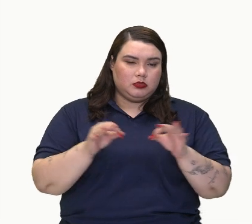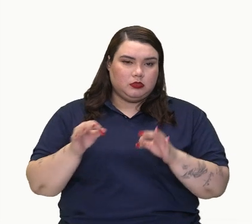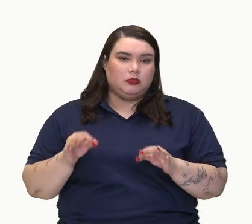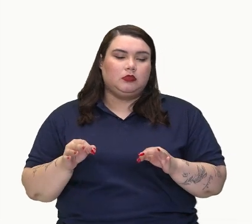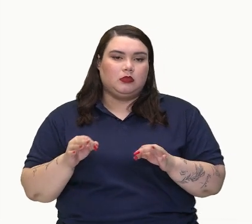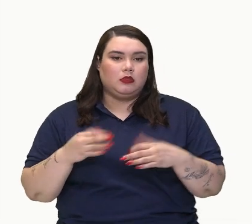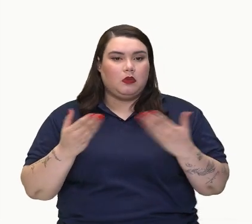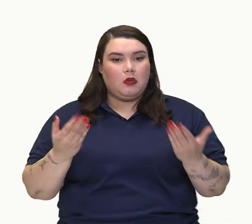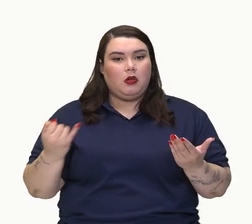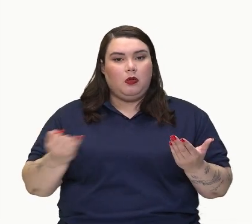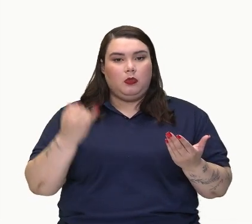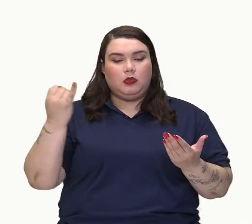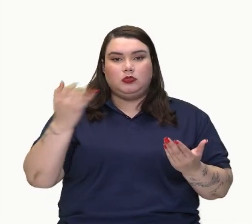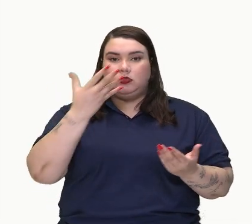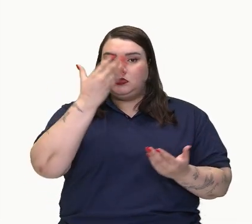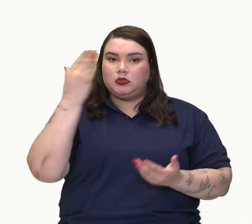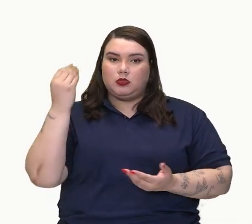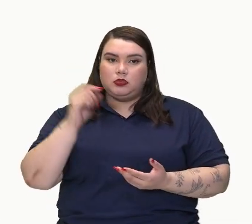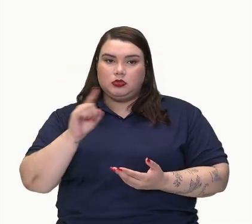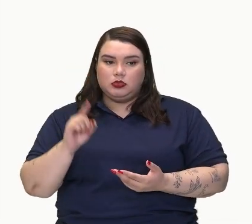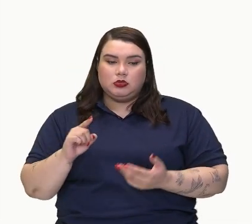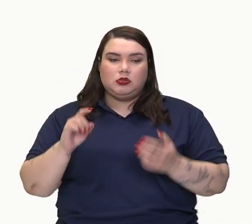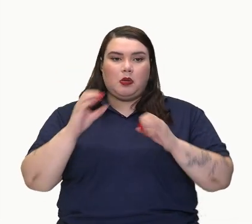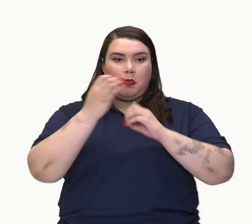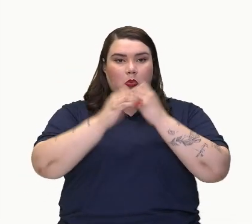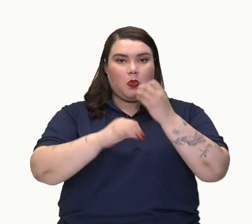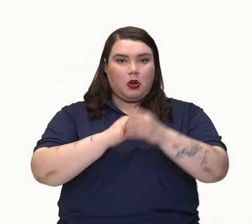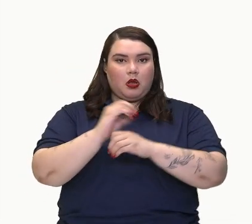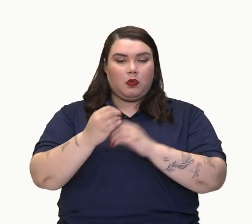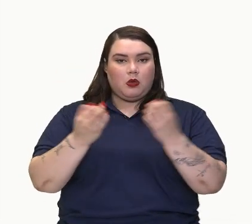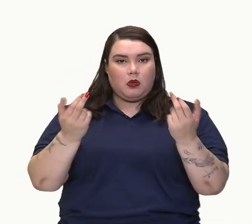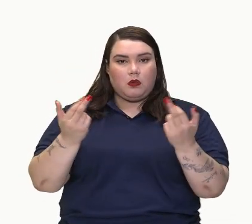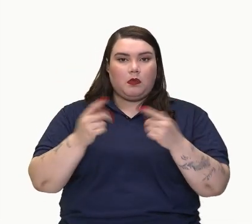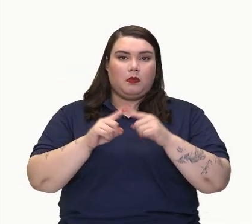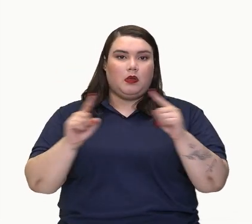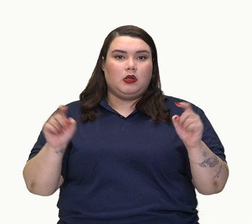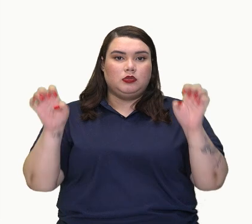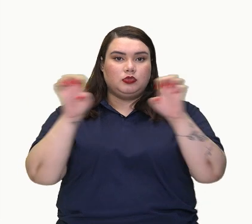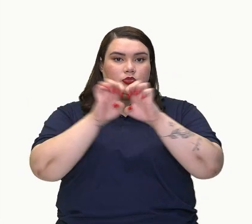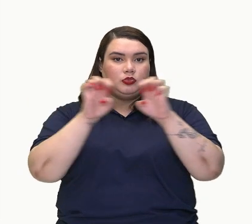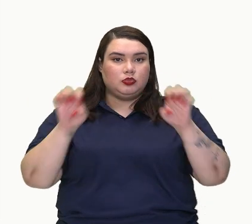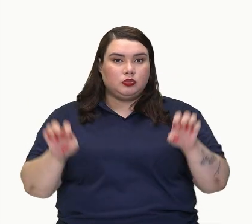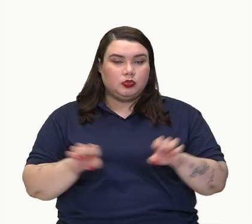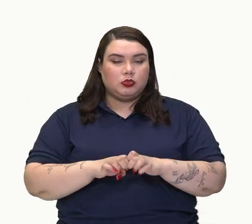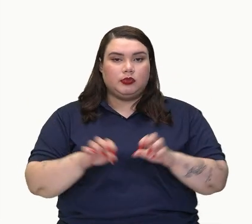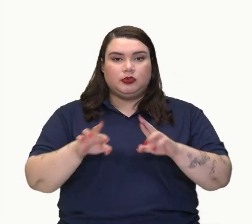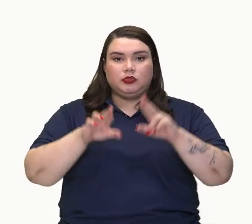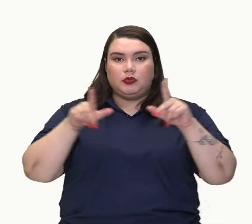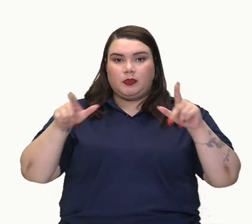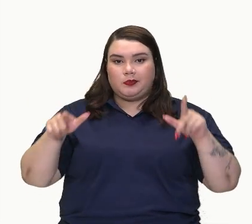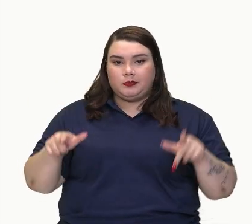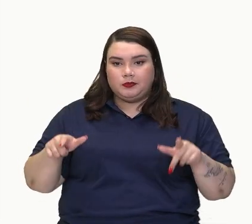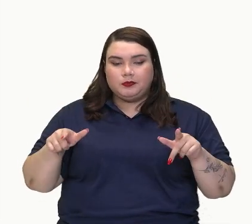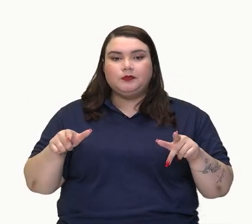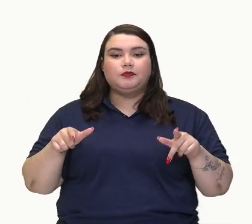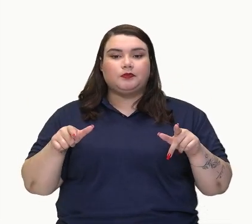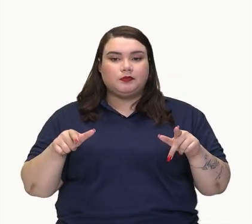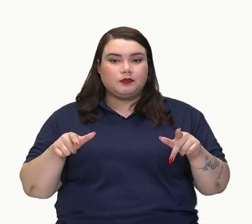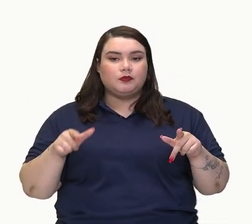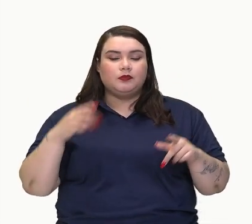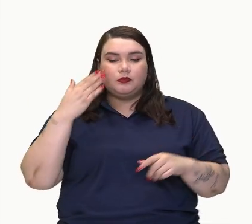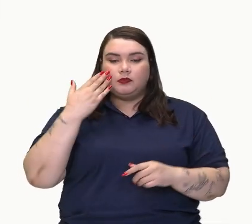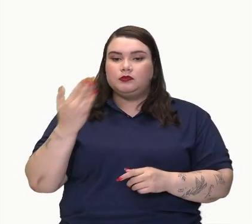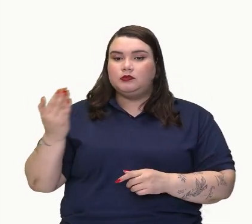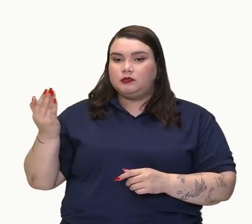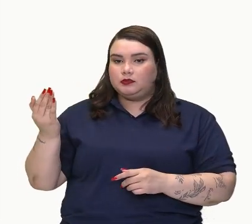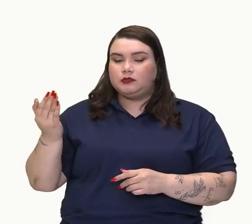Não esqueça, mesma fórmula molecular, mas diferentes estruturas. E aqui a diferença é na